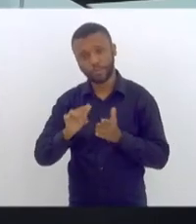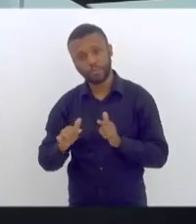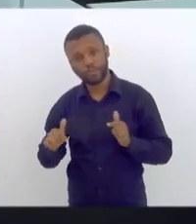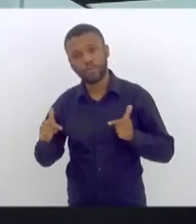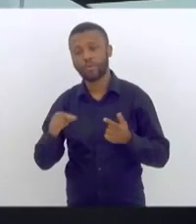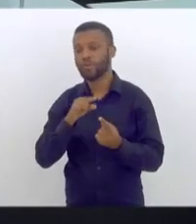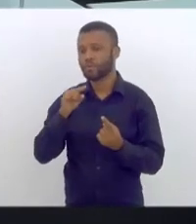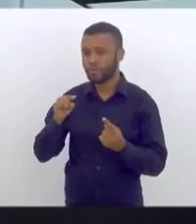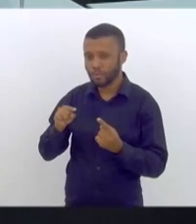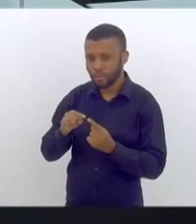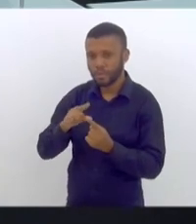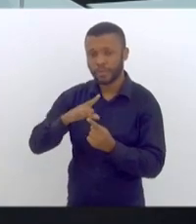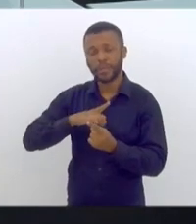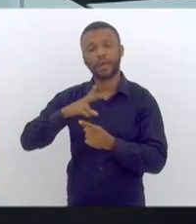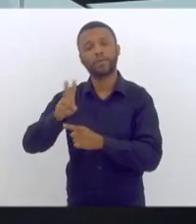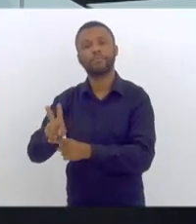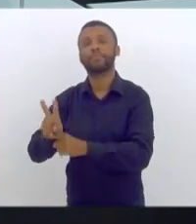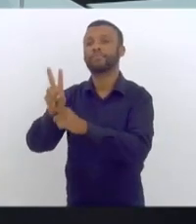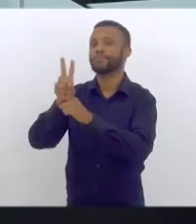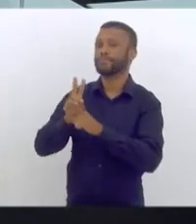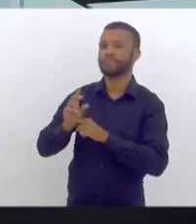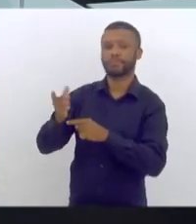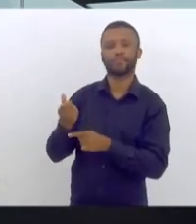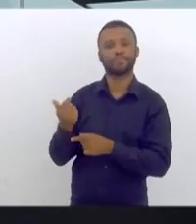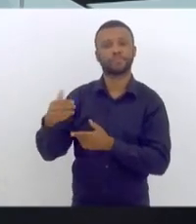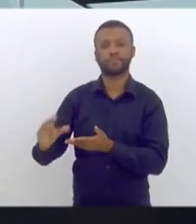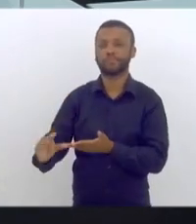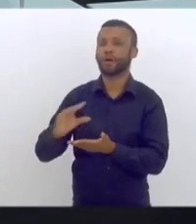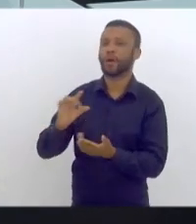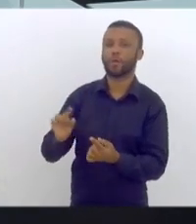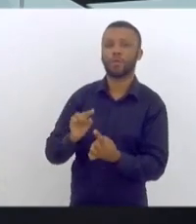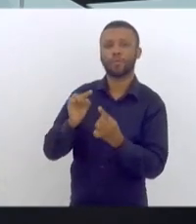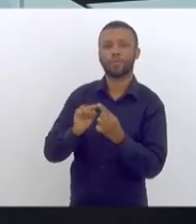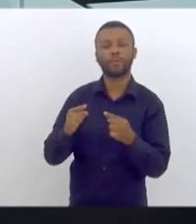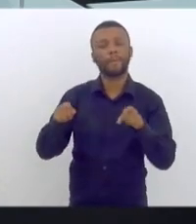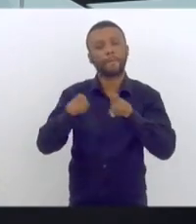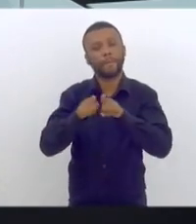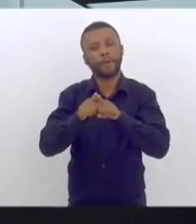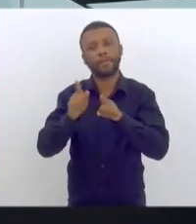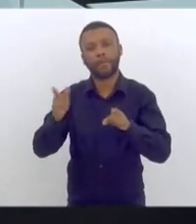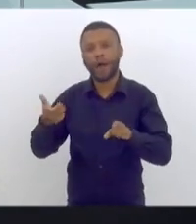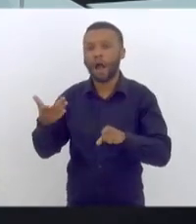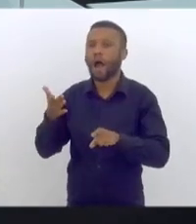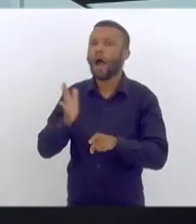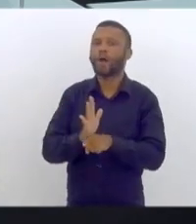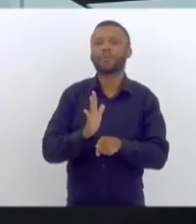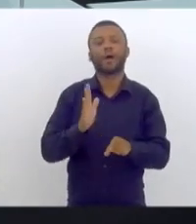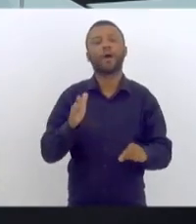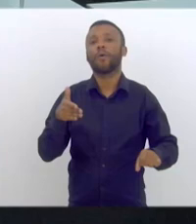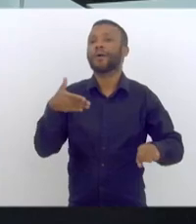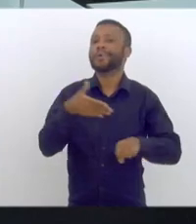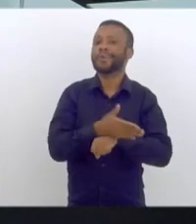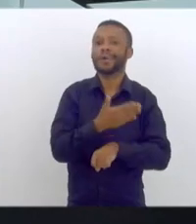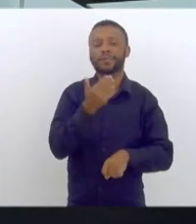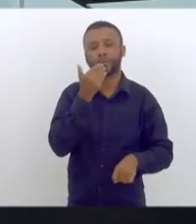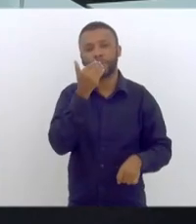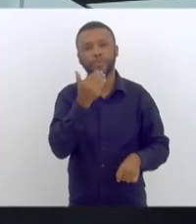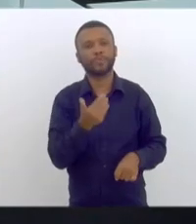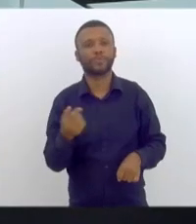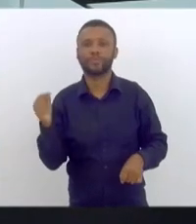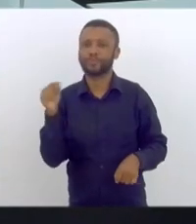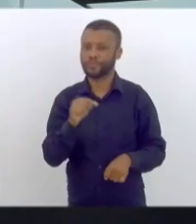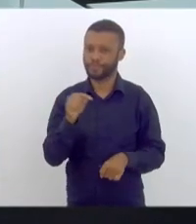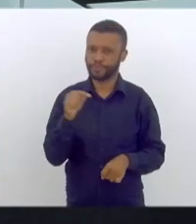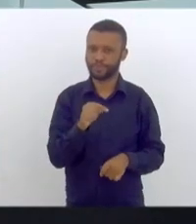de ser tomado esse empréstimo de modo a inclusive facilitar até o acesso dele o pedido em si então